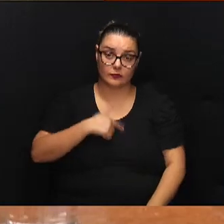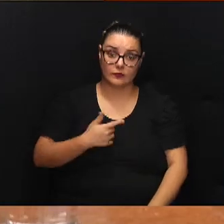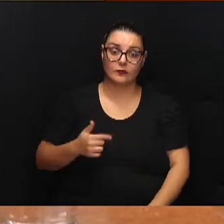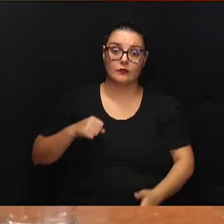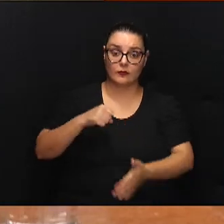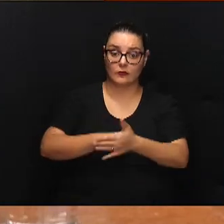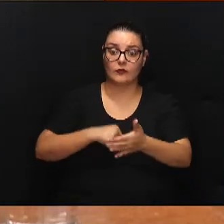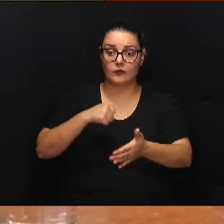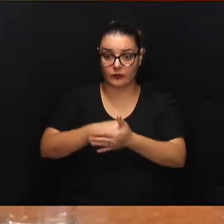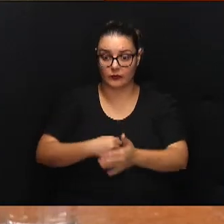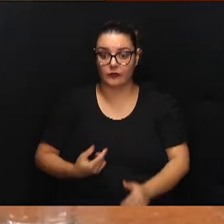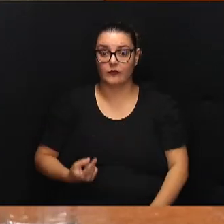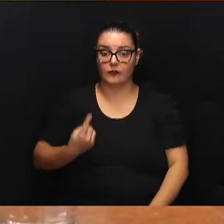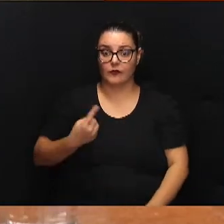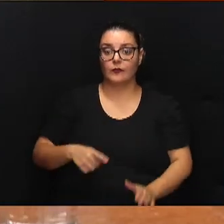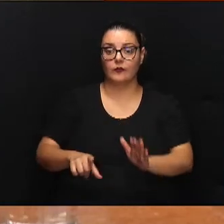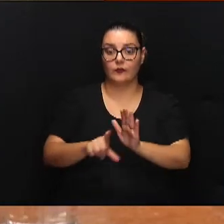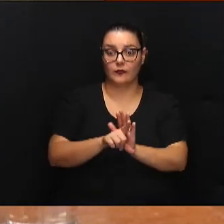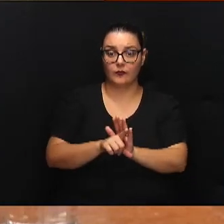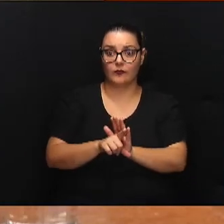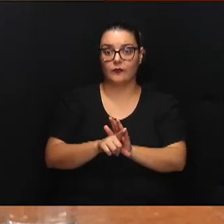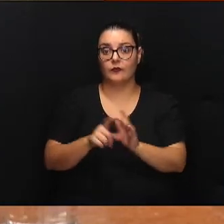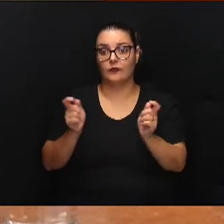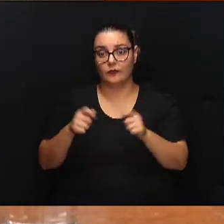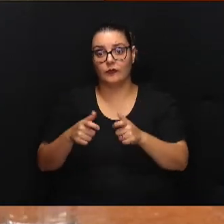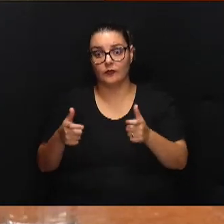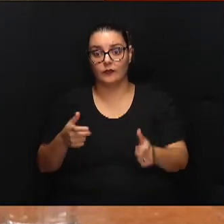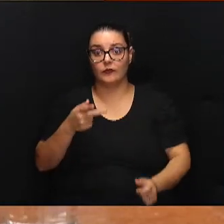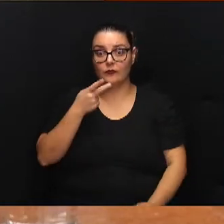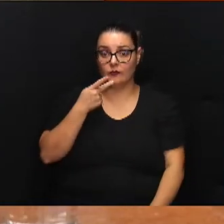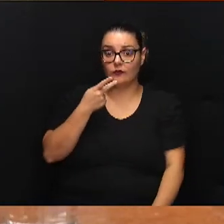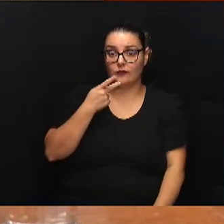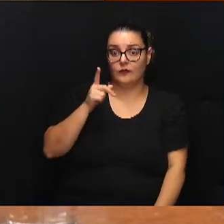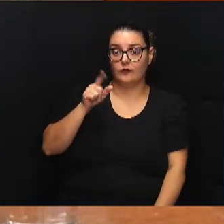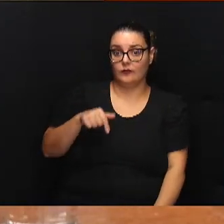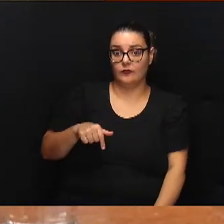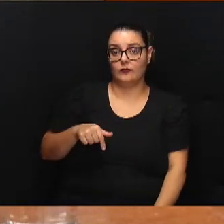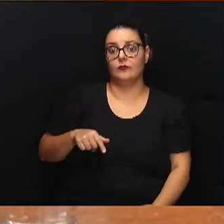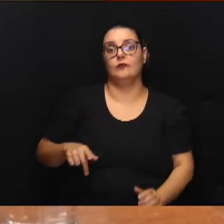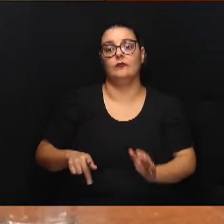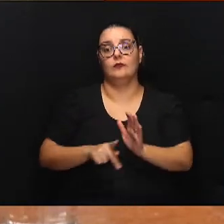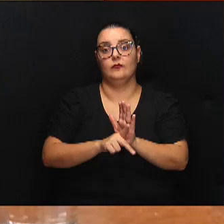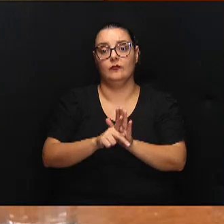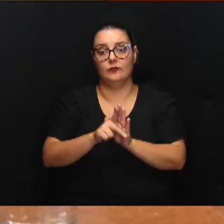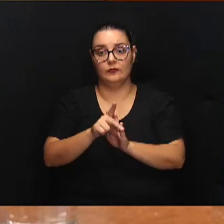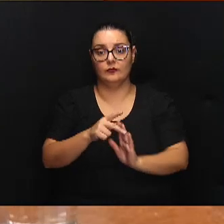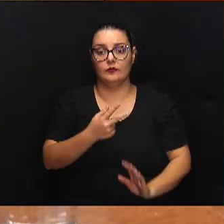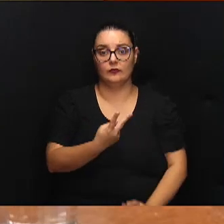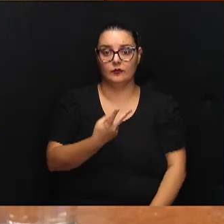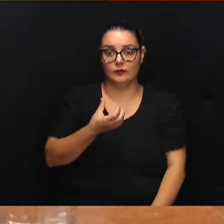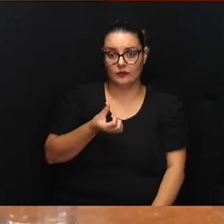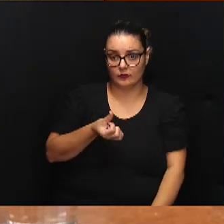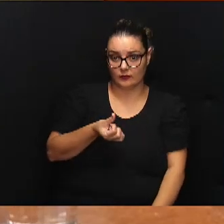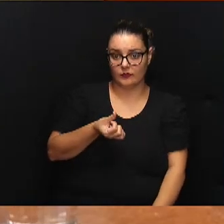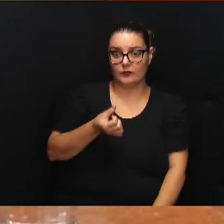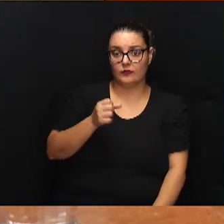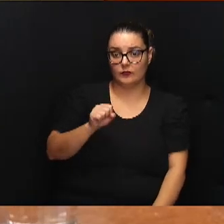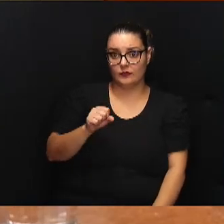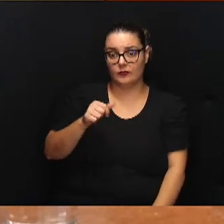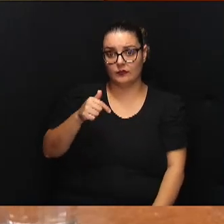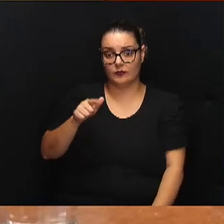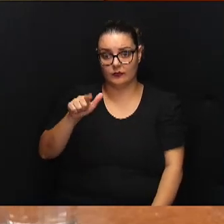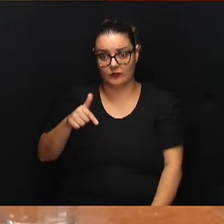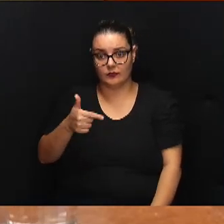lutando. E uma lei que, em potencial, a gente está falando é do projeto 2687 de 2022, que é